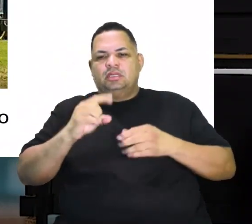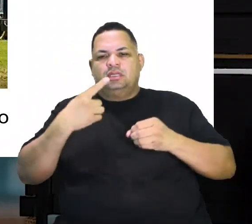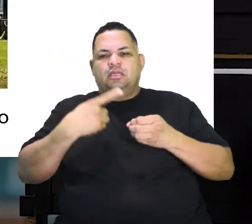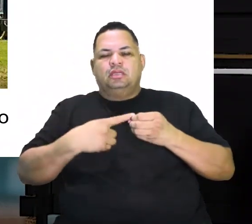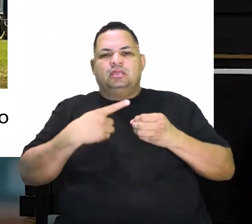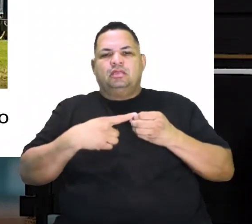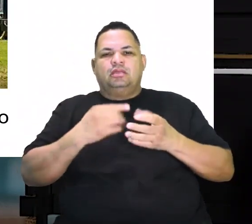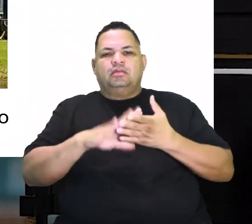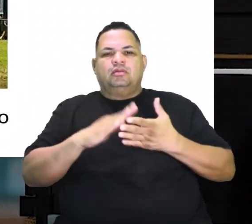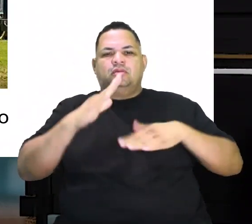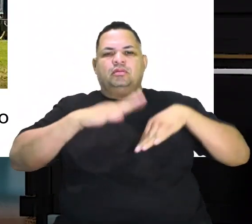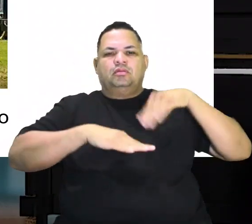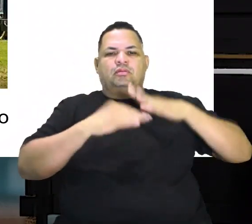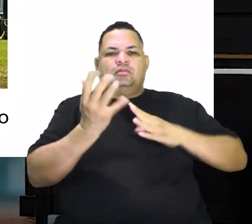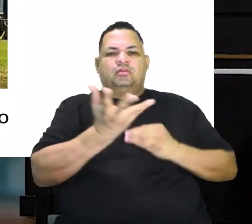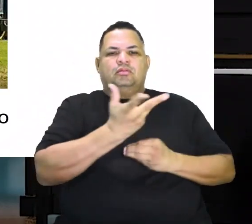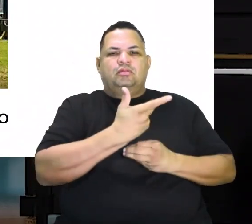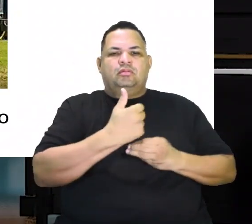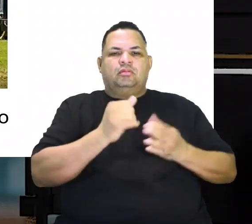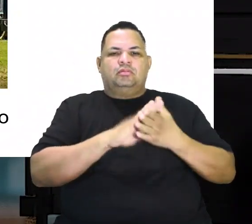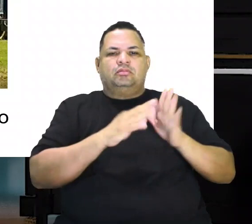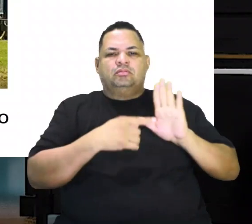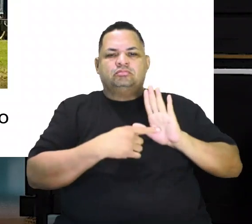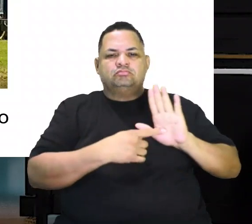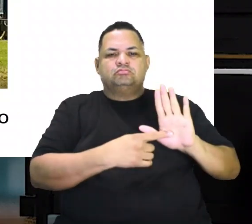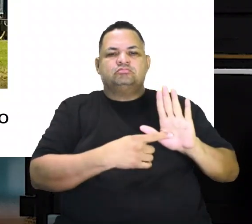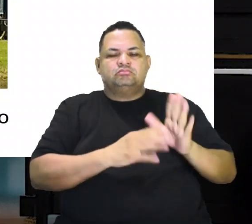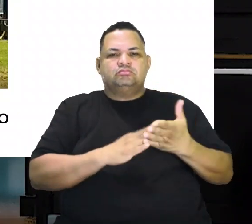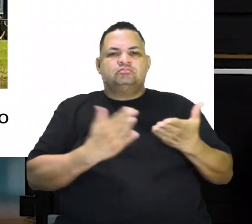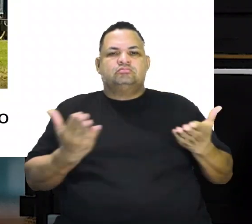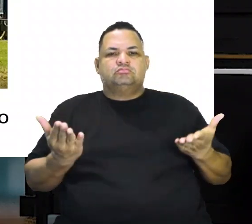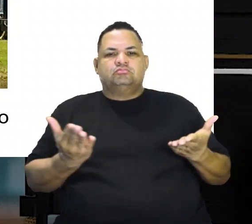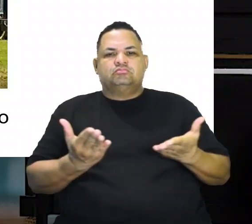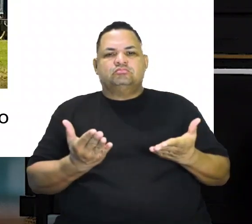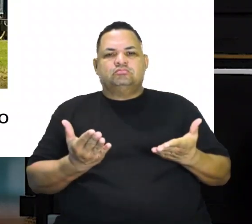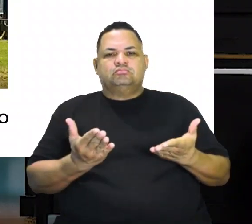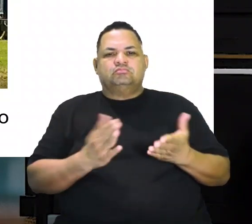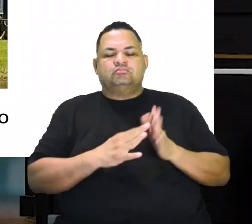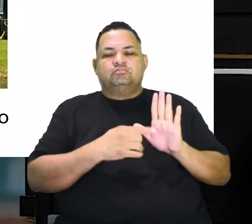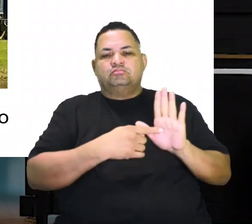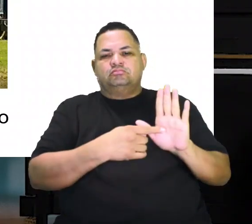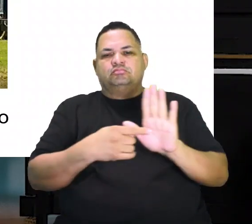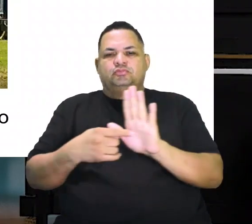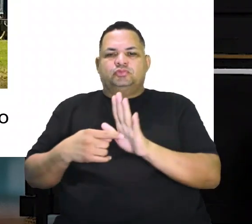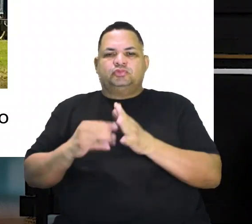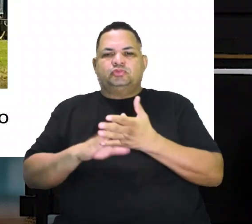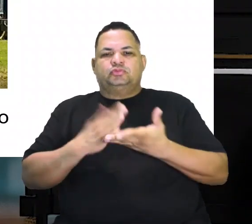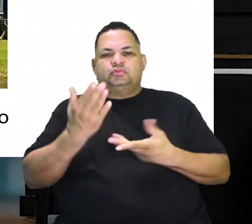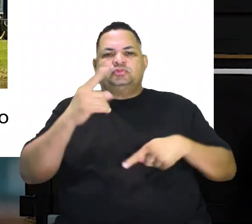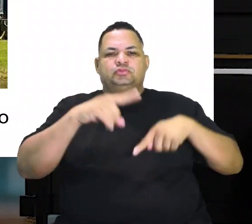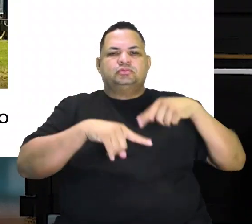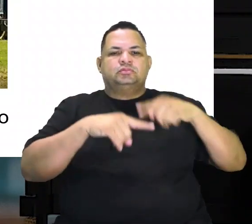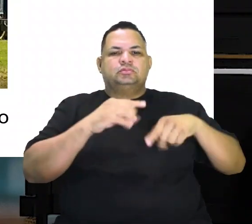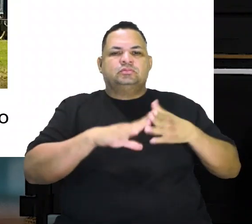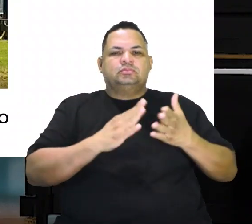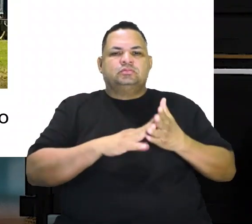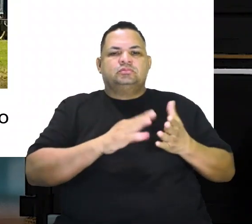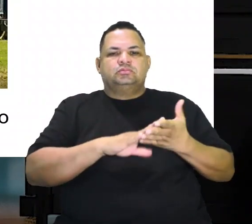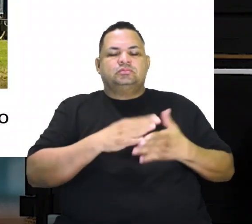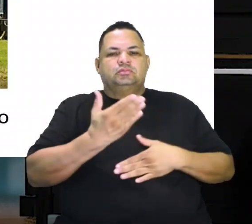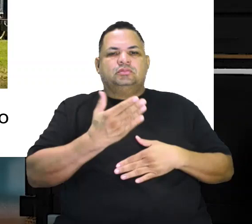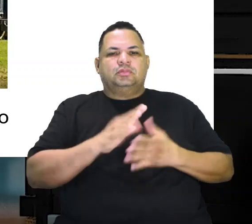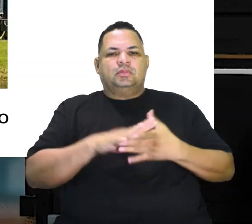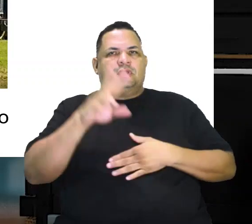artista, com a sua espontaneidade, expõe as suas obras de arte contando a